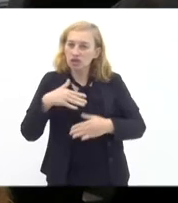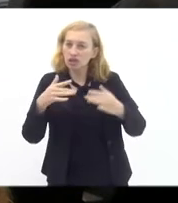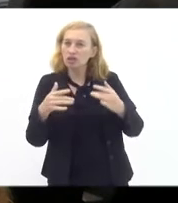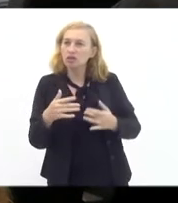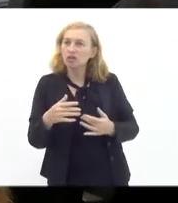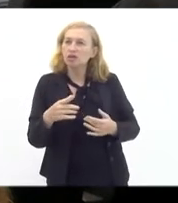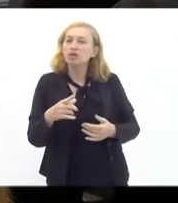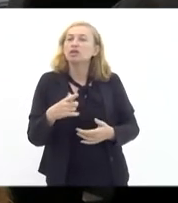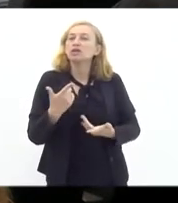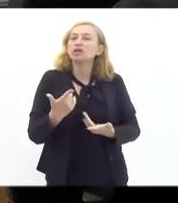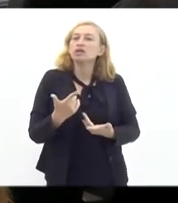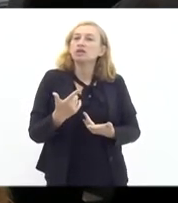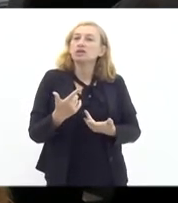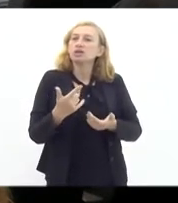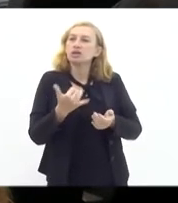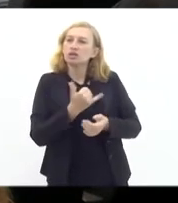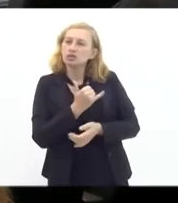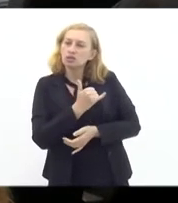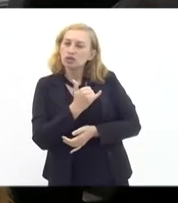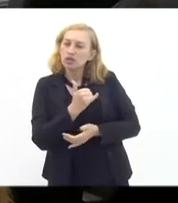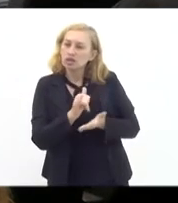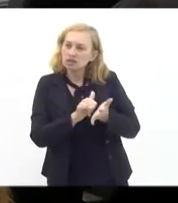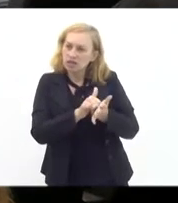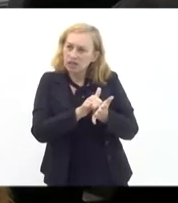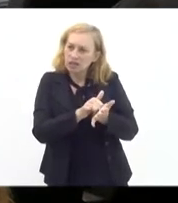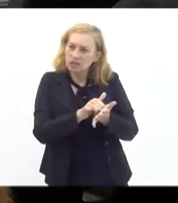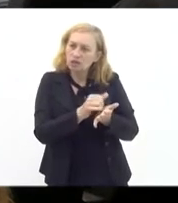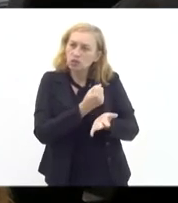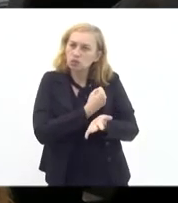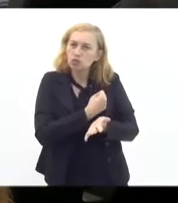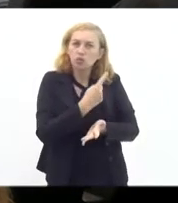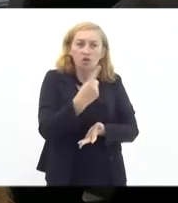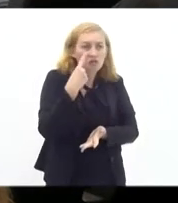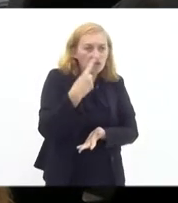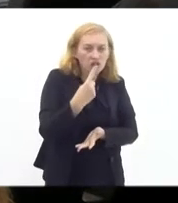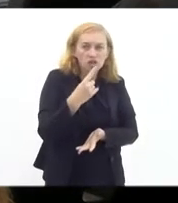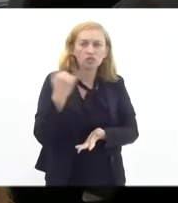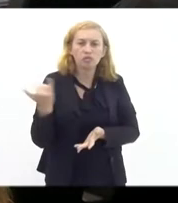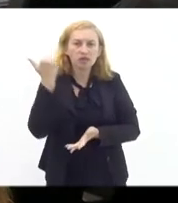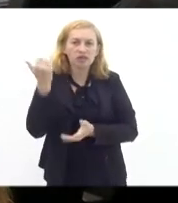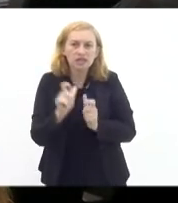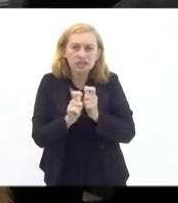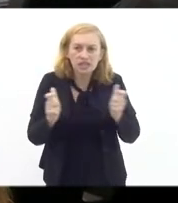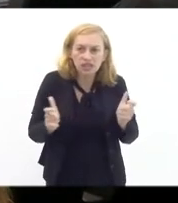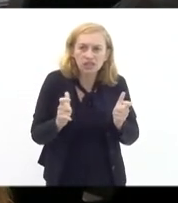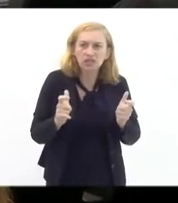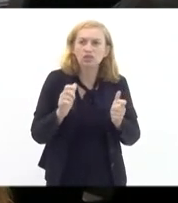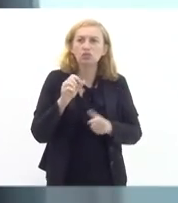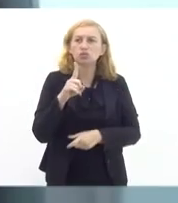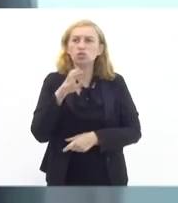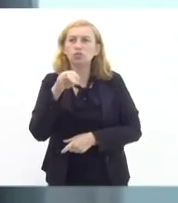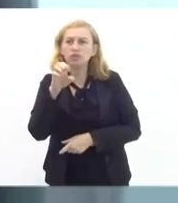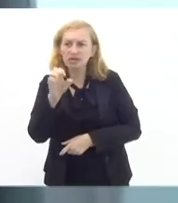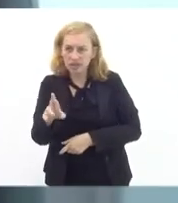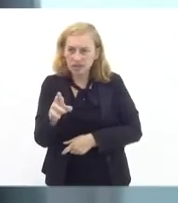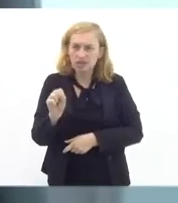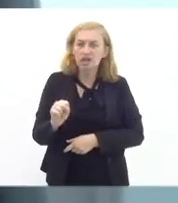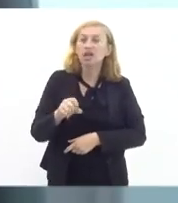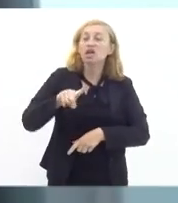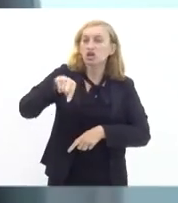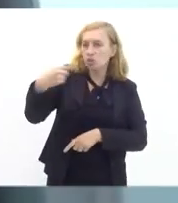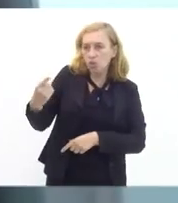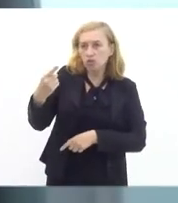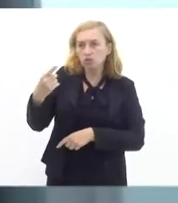mais para o senhor ser morador da cidade. Vejo uma importância muito grande nos crênios clubes, porque vocês, em outros países,